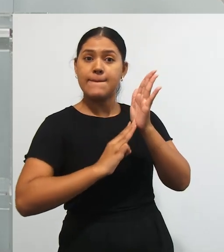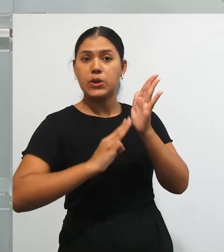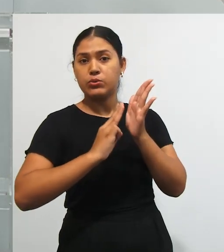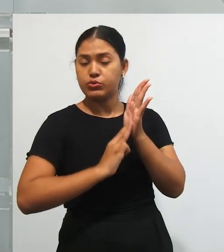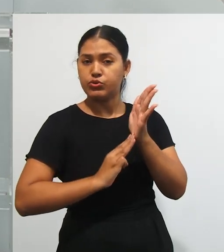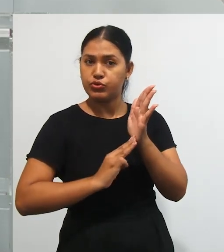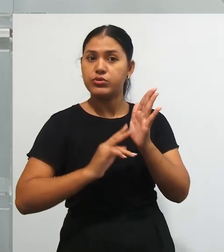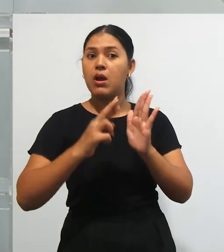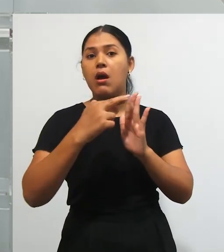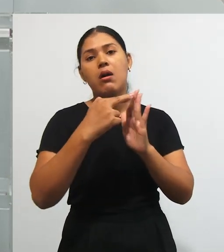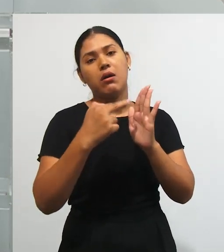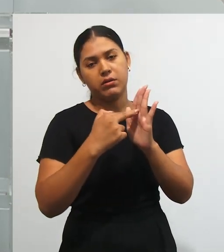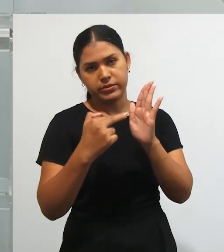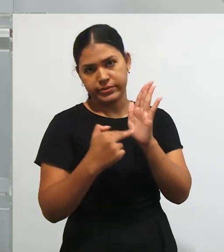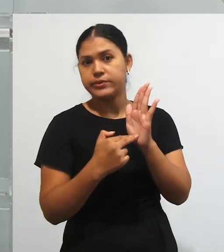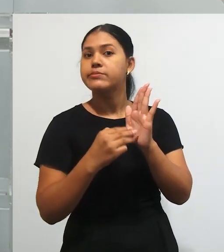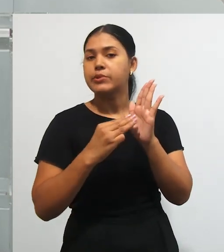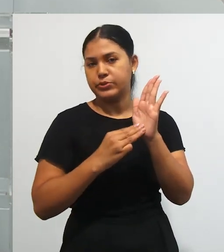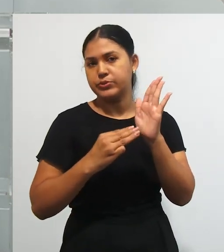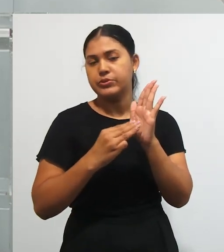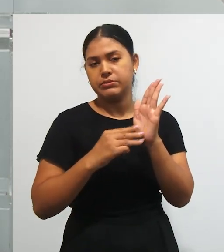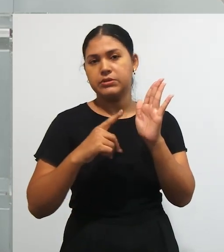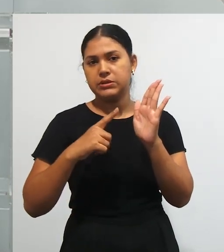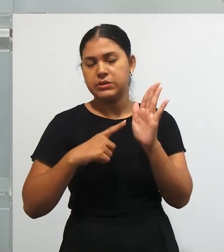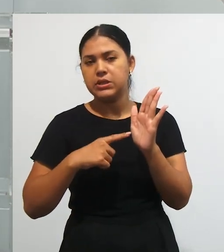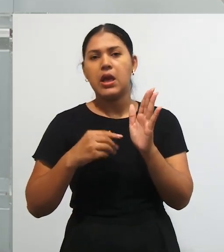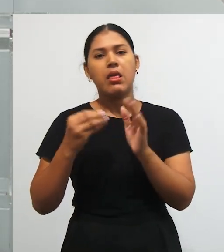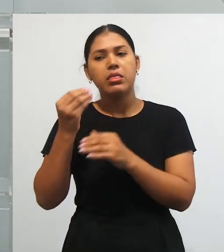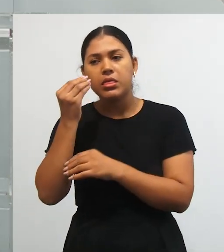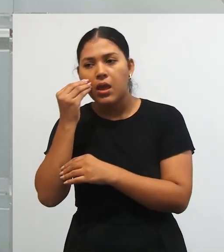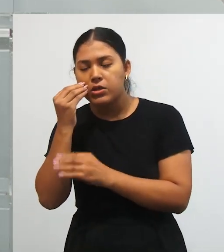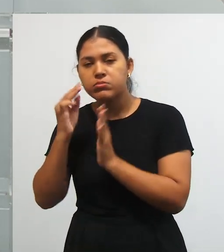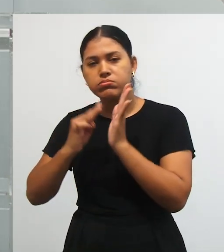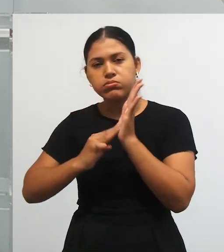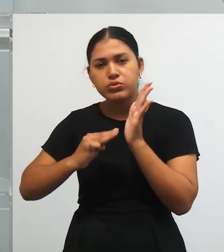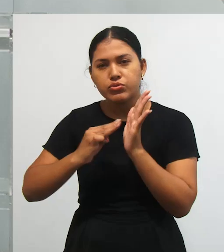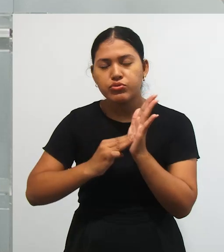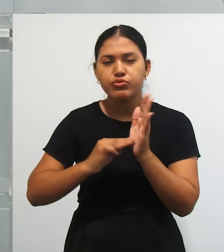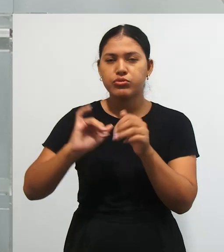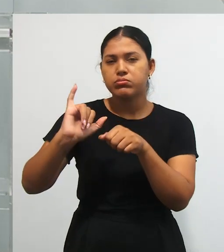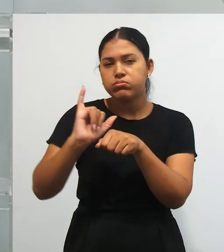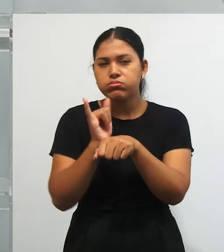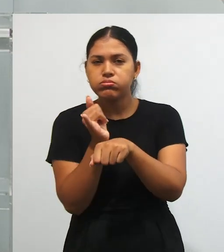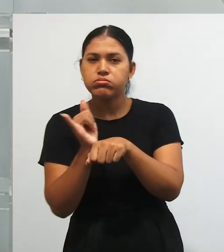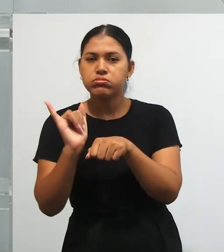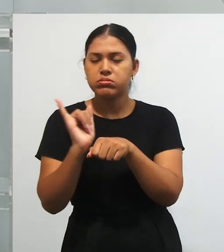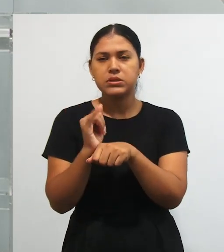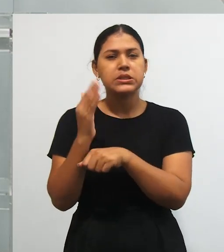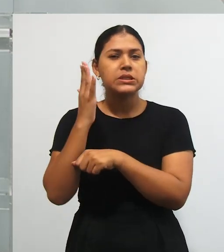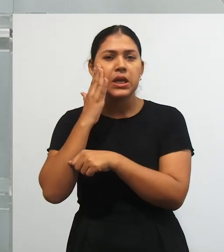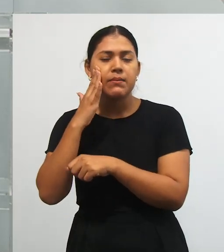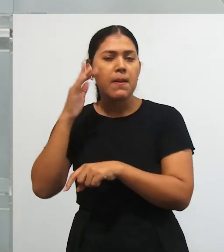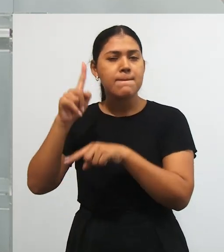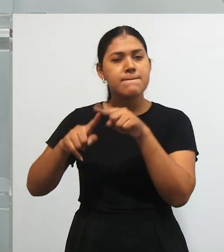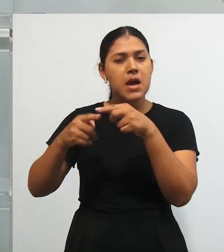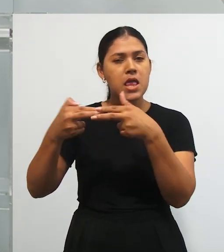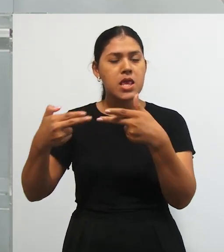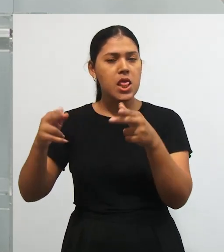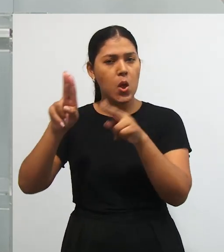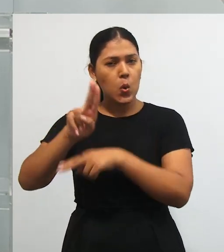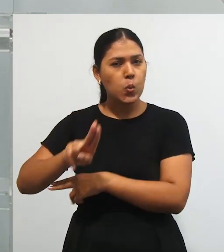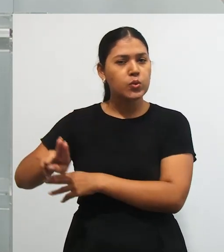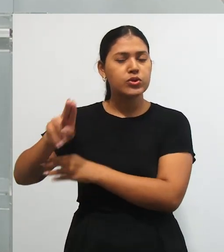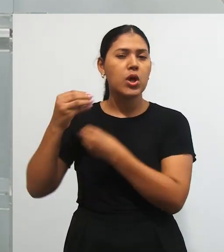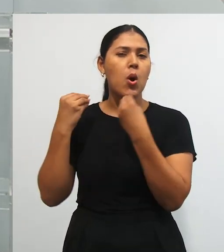comentamos aqui, né? As testagens nesse ambiente, com essas pessoas, com esse material funcionou? Não, não